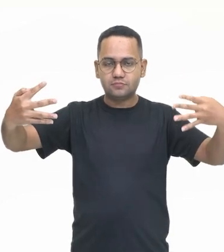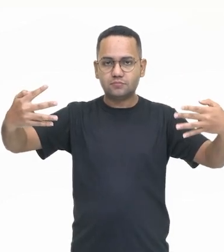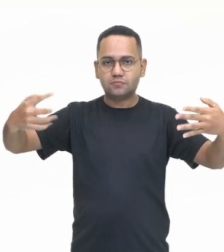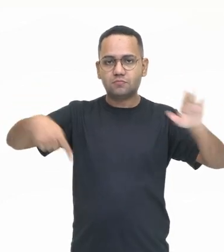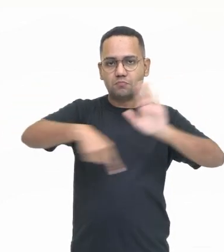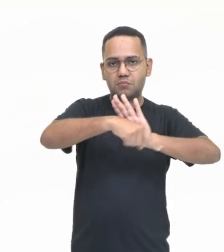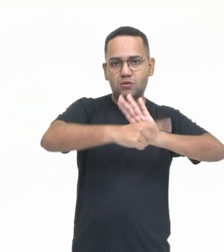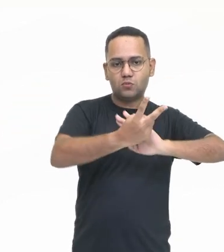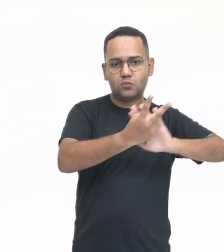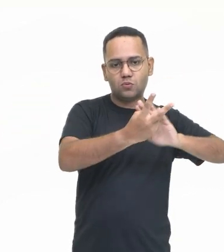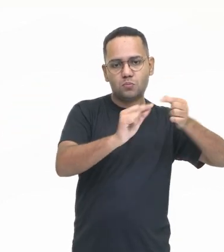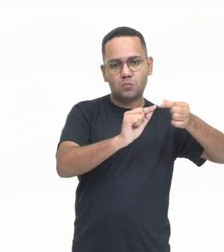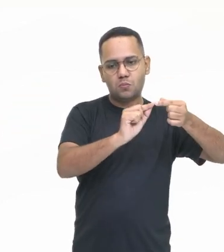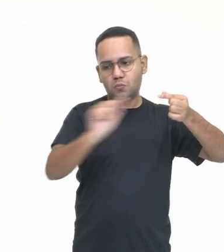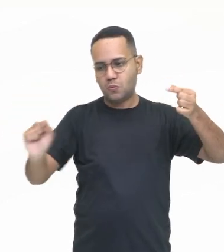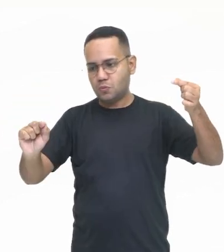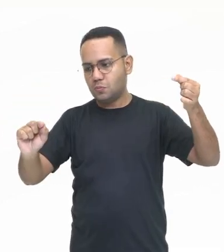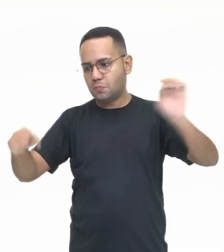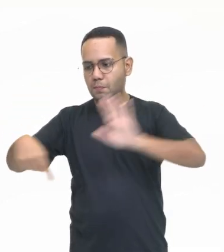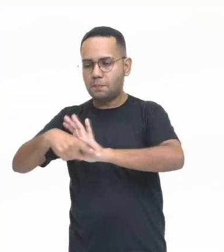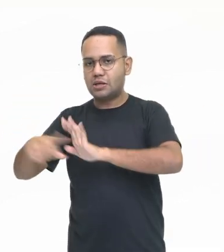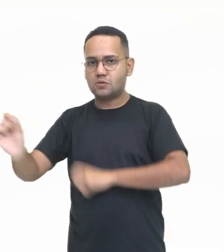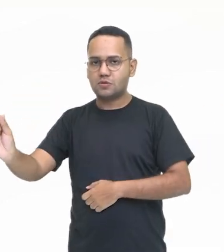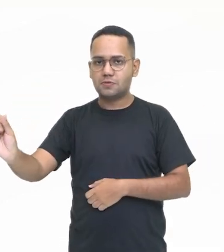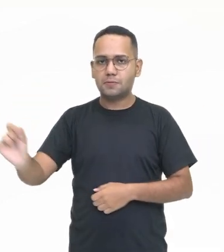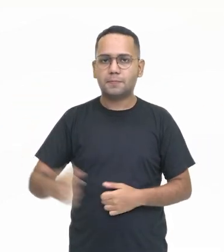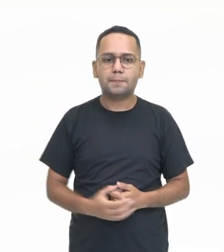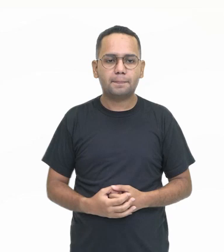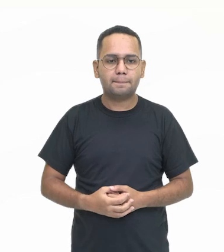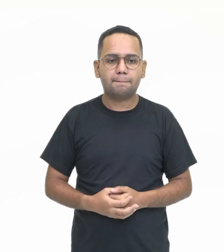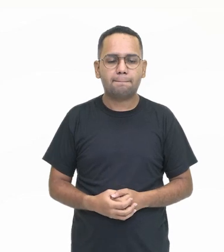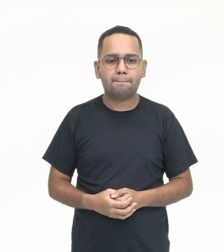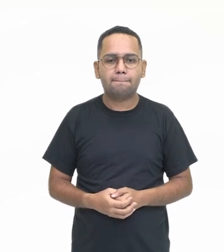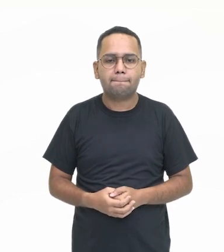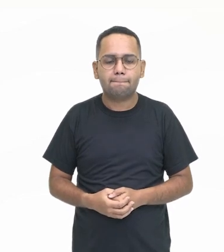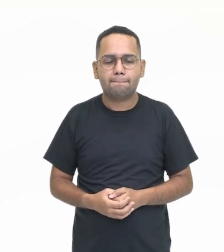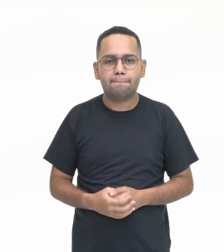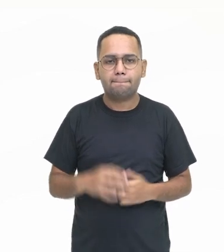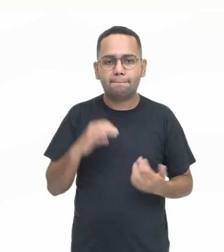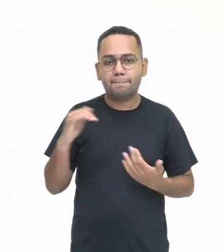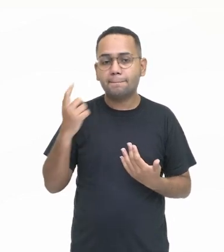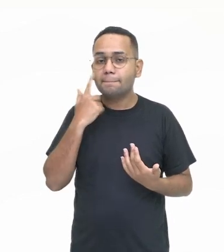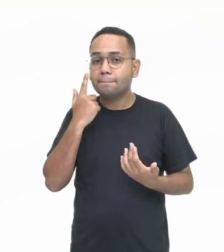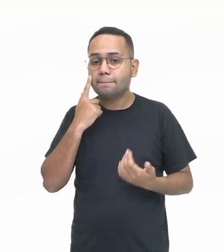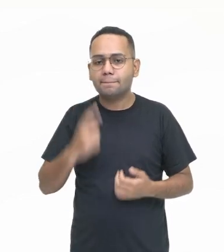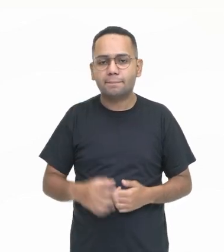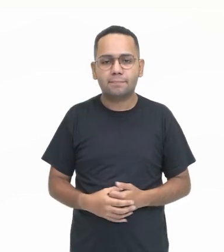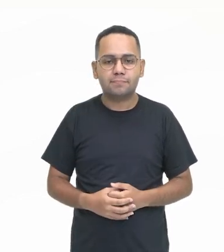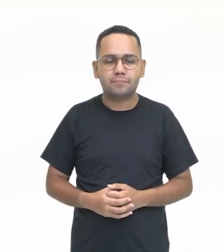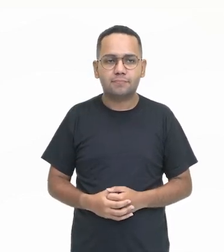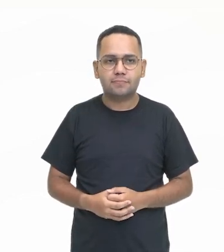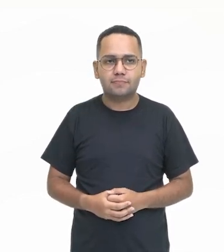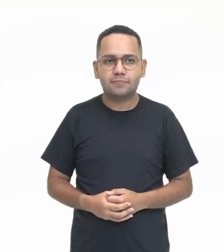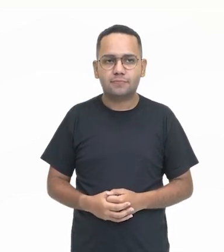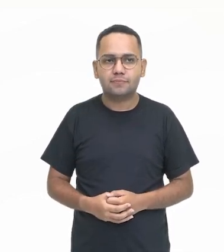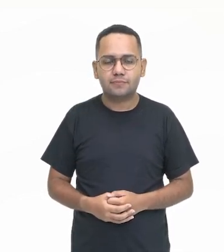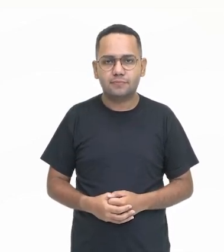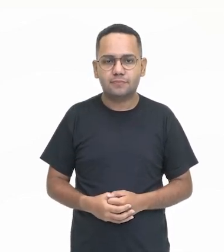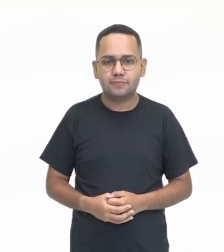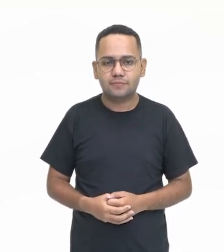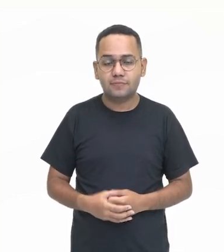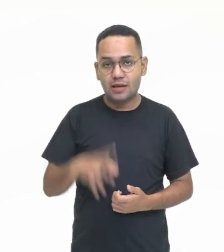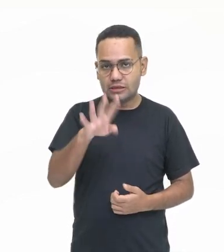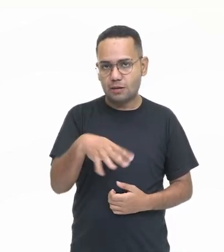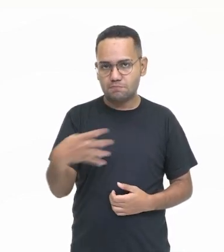flecha dele está relacionado lá com o -6, não é? Então, aqui na nossa tabela, também está